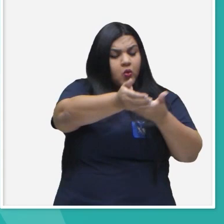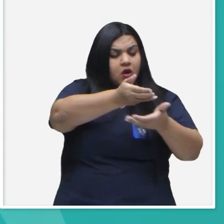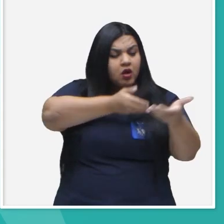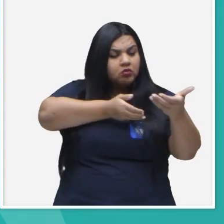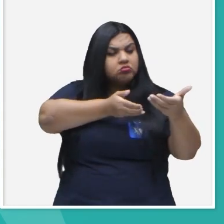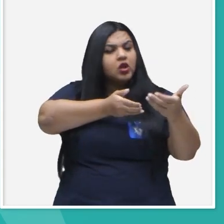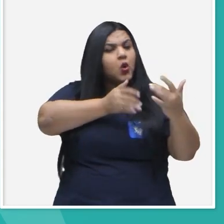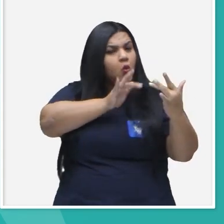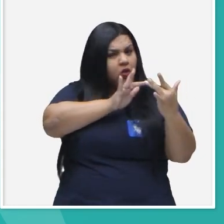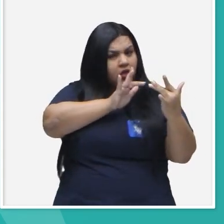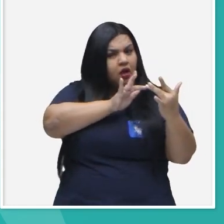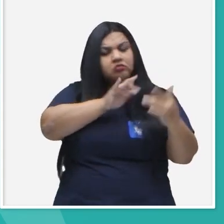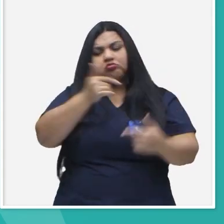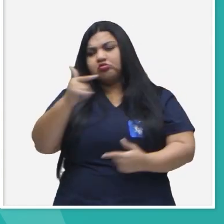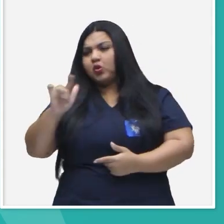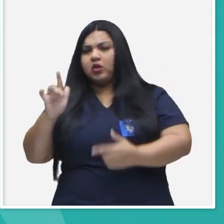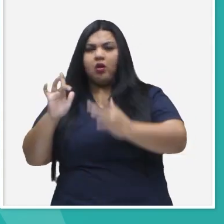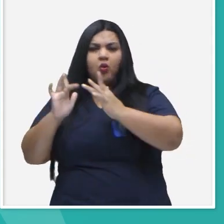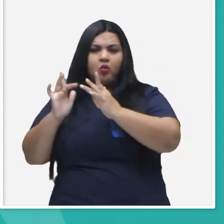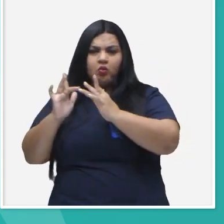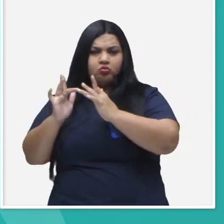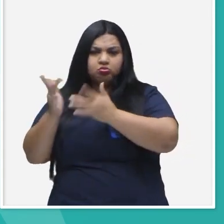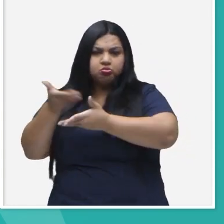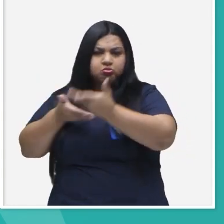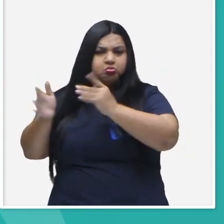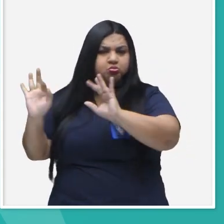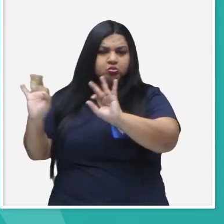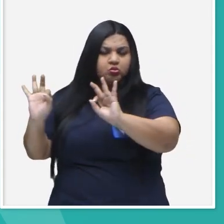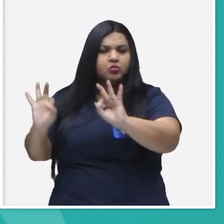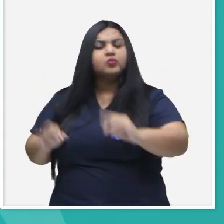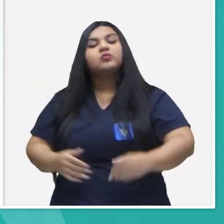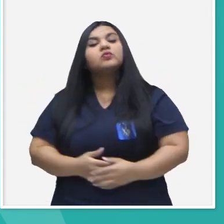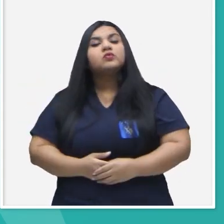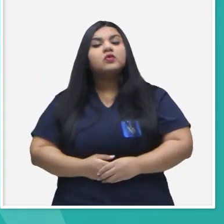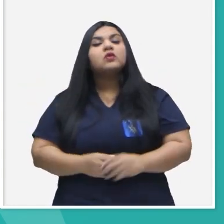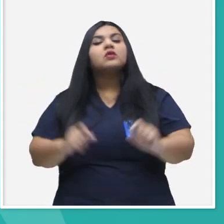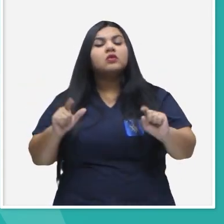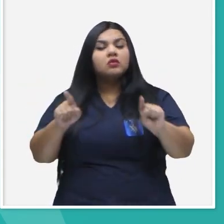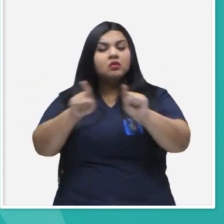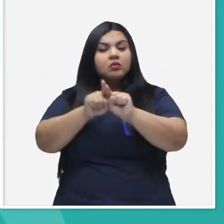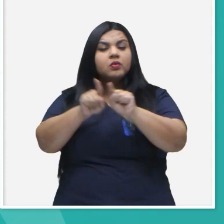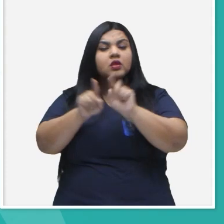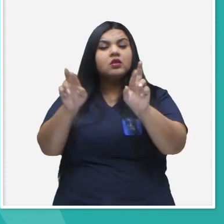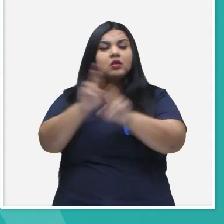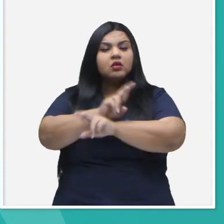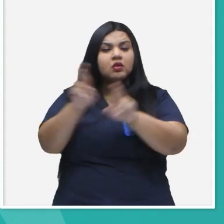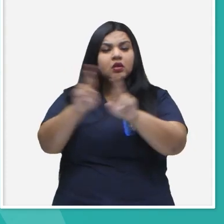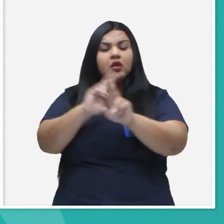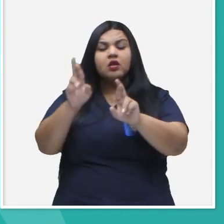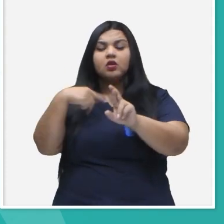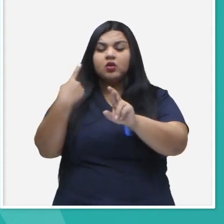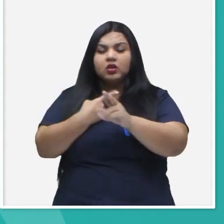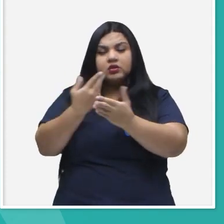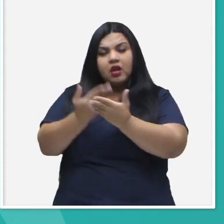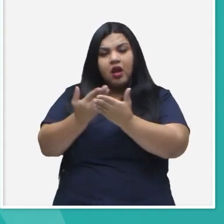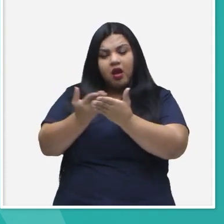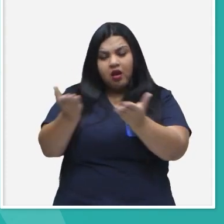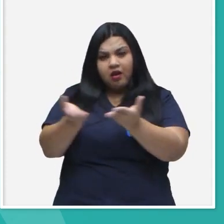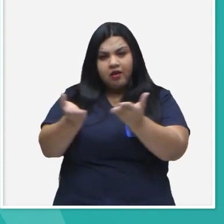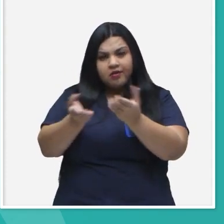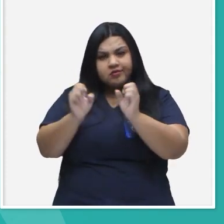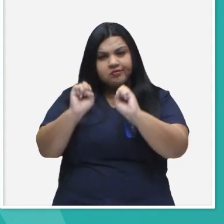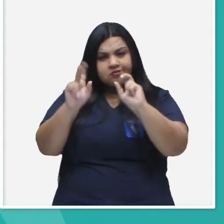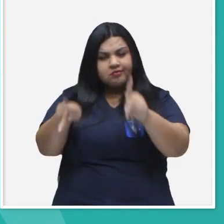ou sem interação dos atletas, que também está relacionado com a nossa aula de hoje,